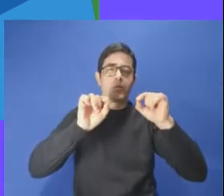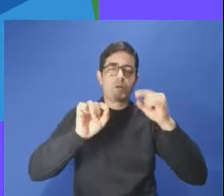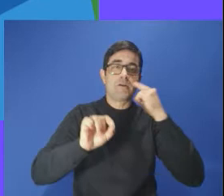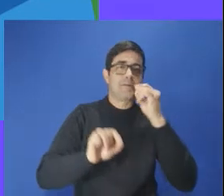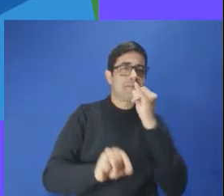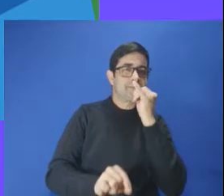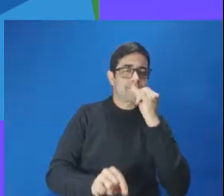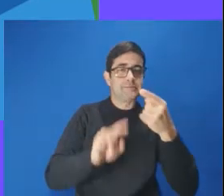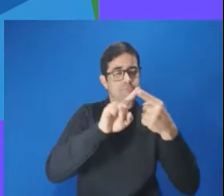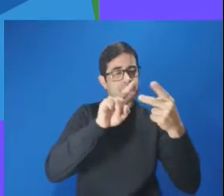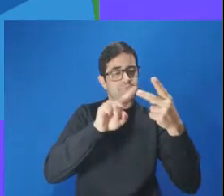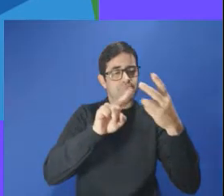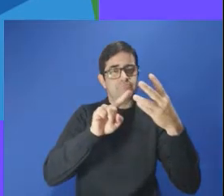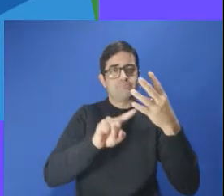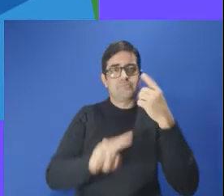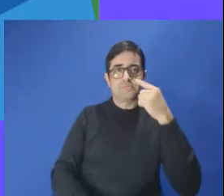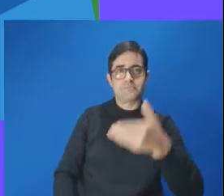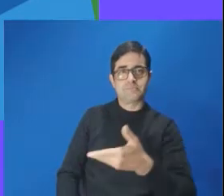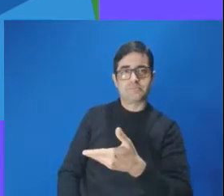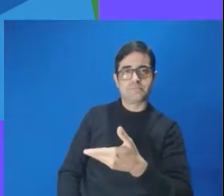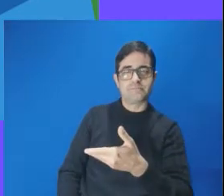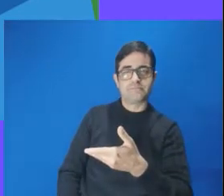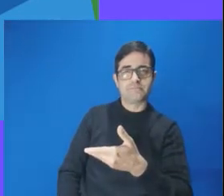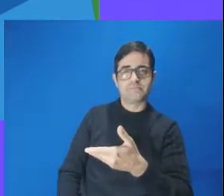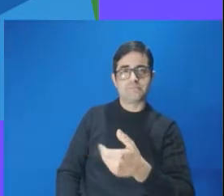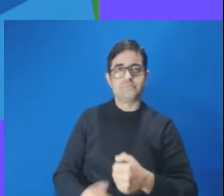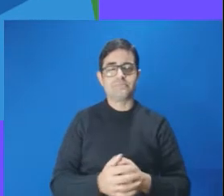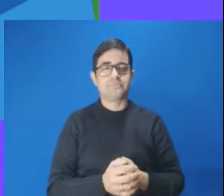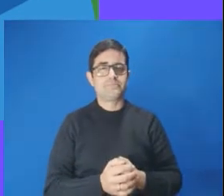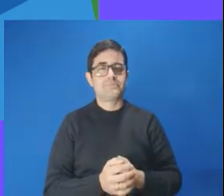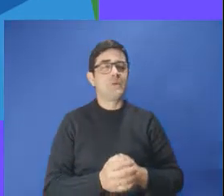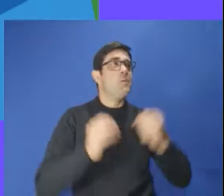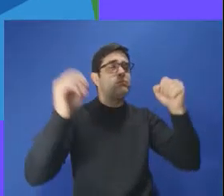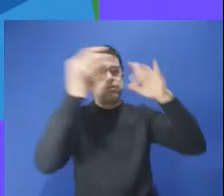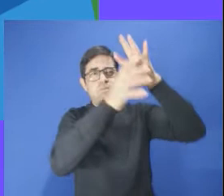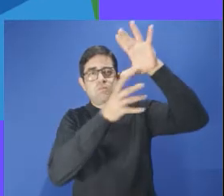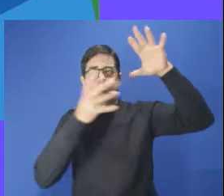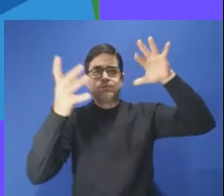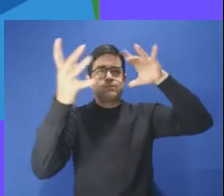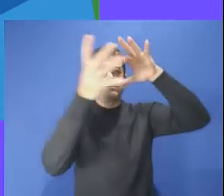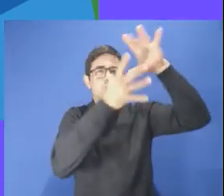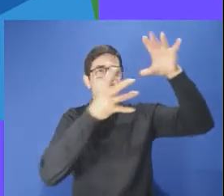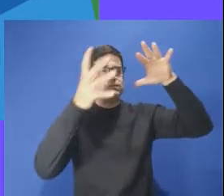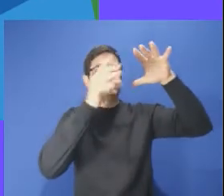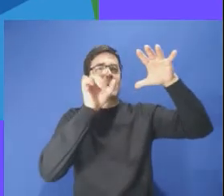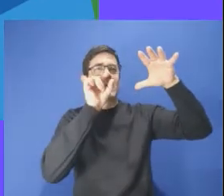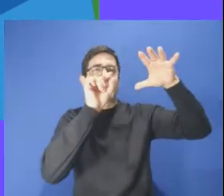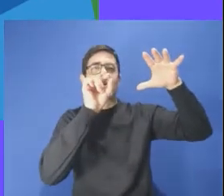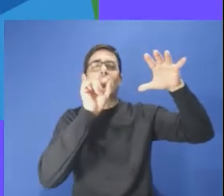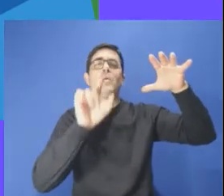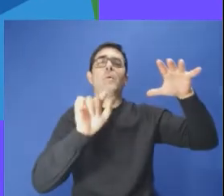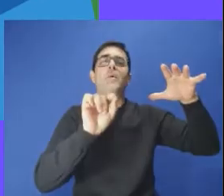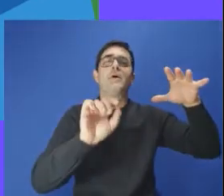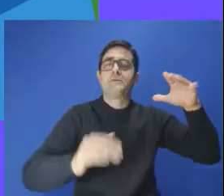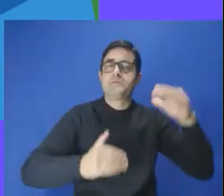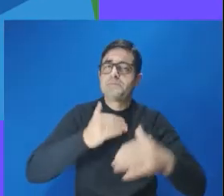desses compostos são metano, butano, propano, benzeno, xileno, entre outros. Essa névoa fotoquímica, então, ela é